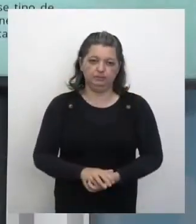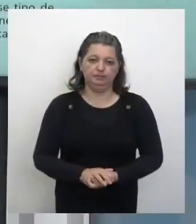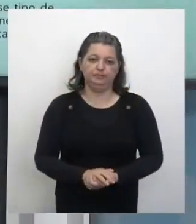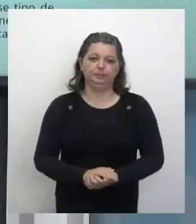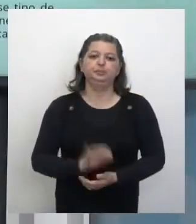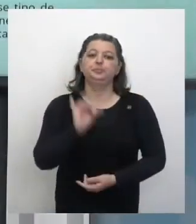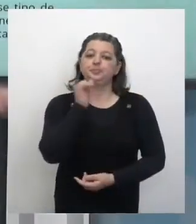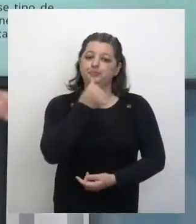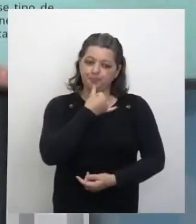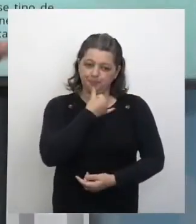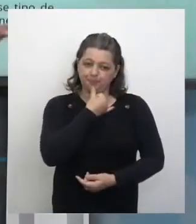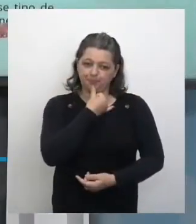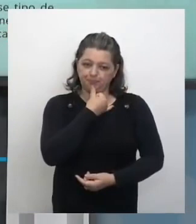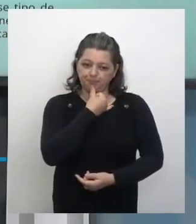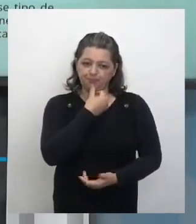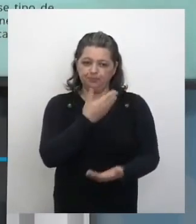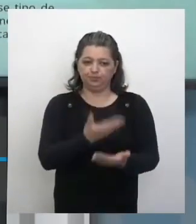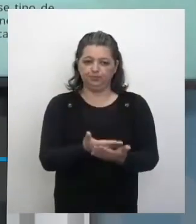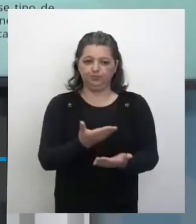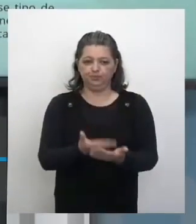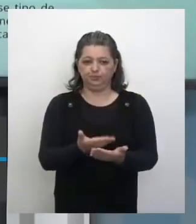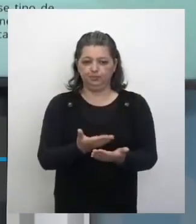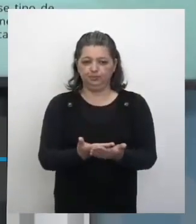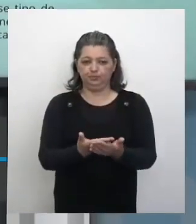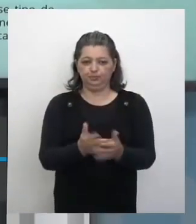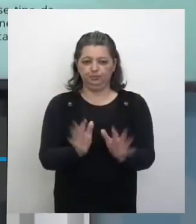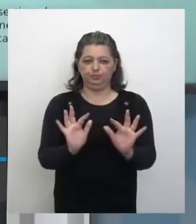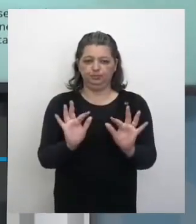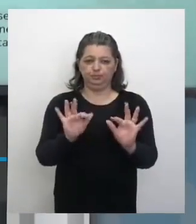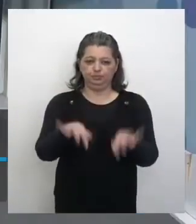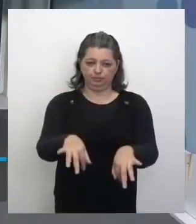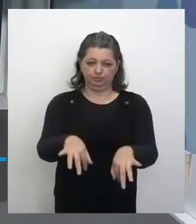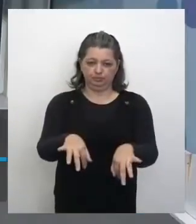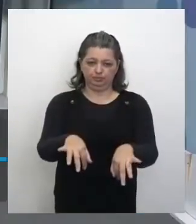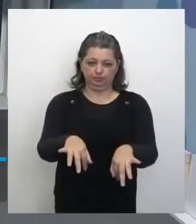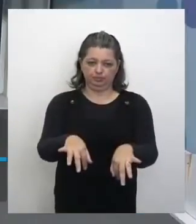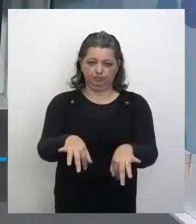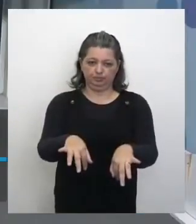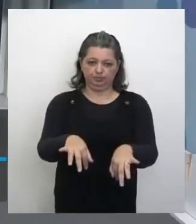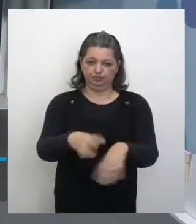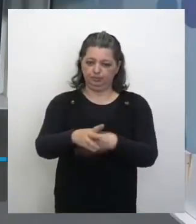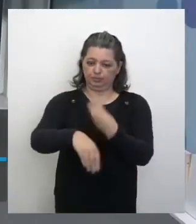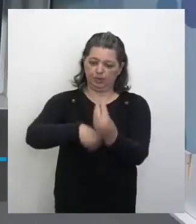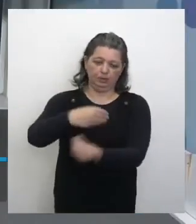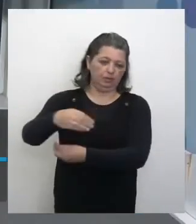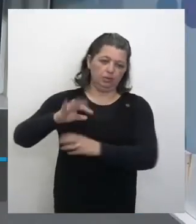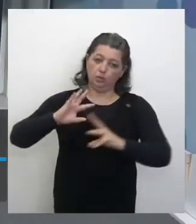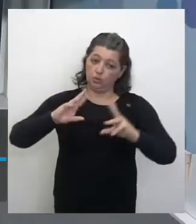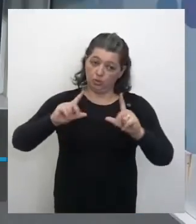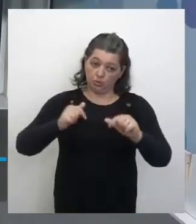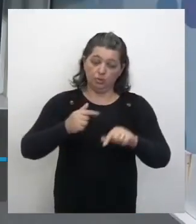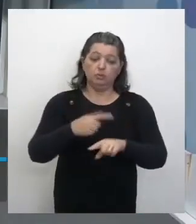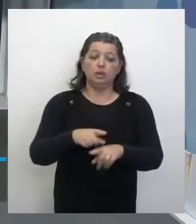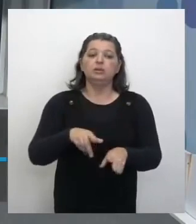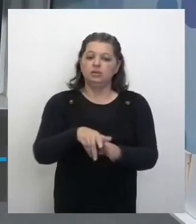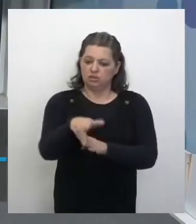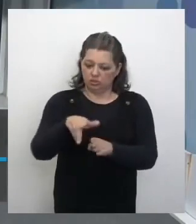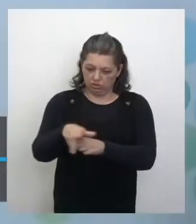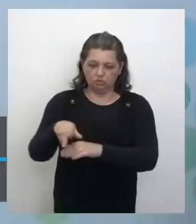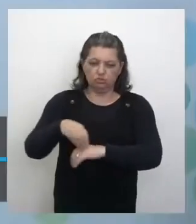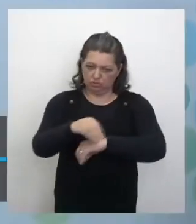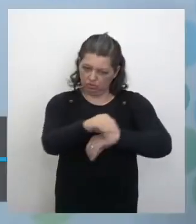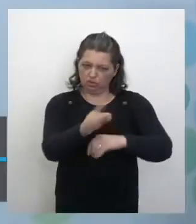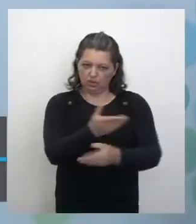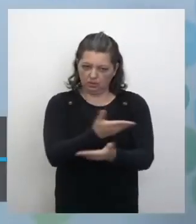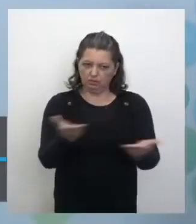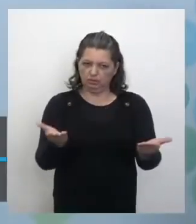infelizmente, né, Fábio? Está acabando a aula. Sim, já fizemos as misturas necessárias, né? Os alertas aos estudantes, né? Agora,